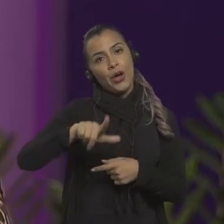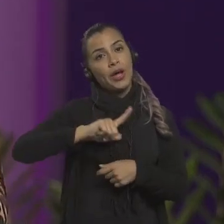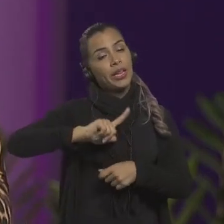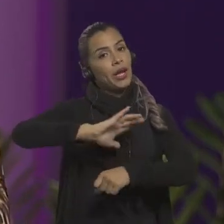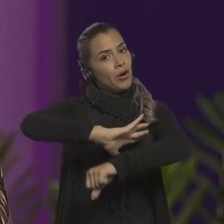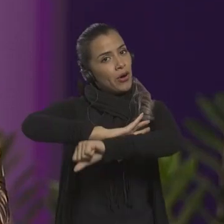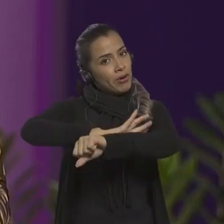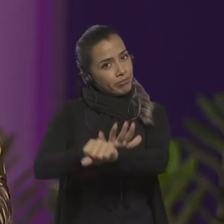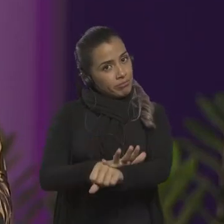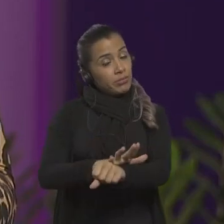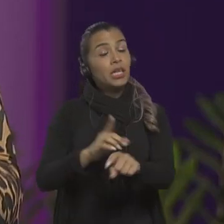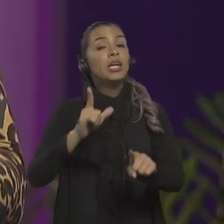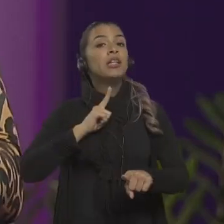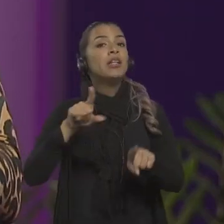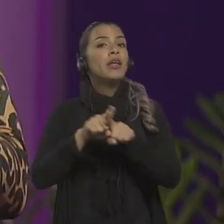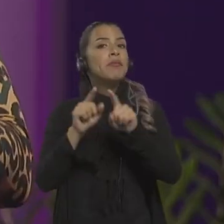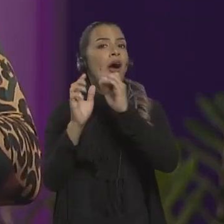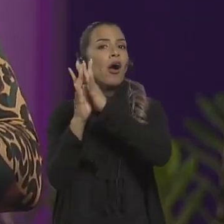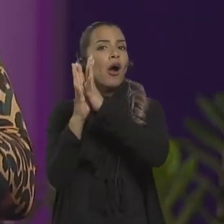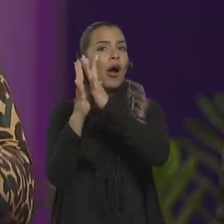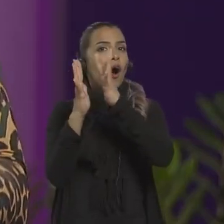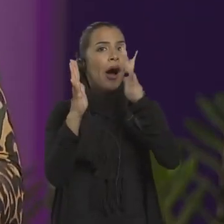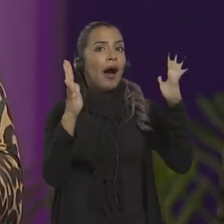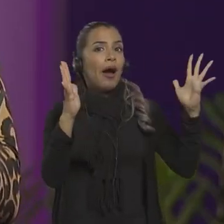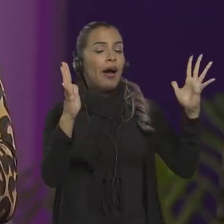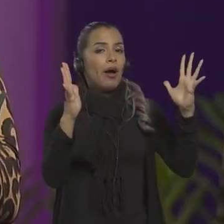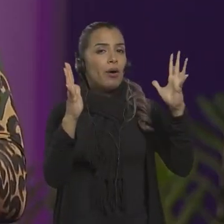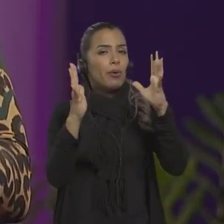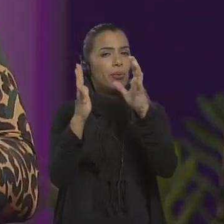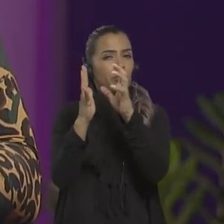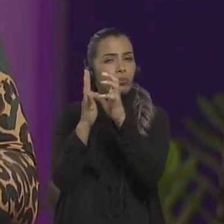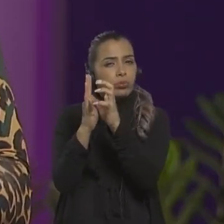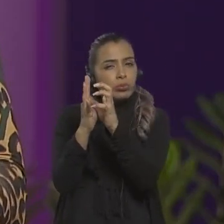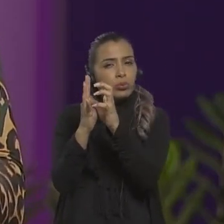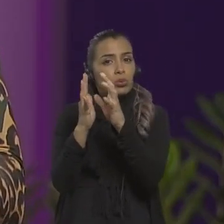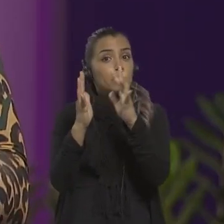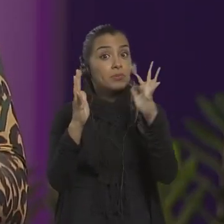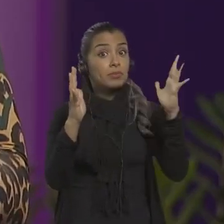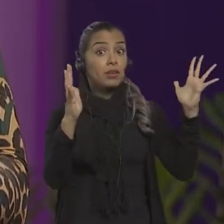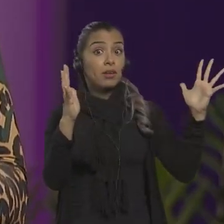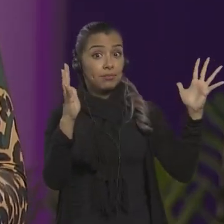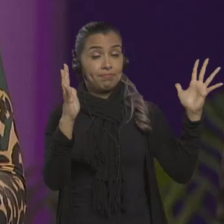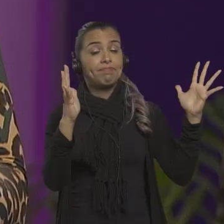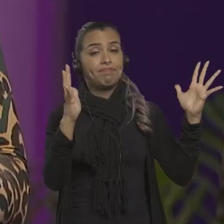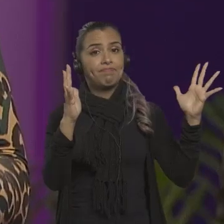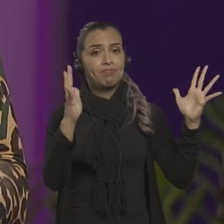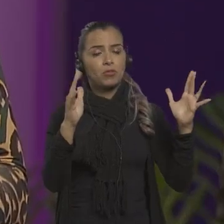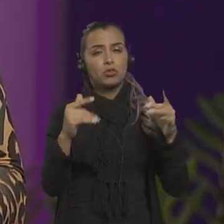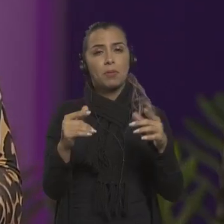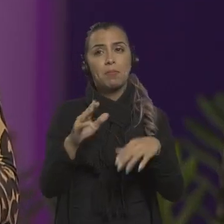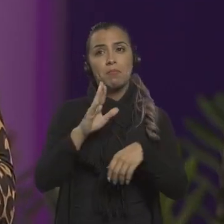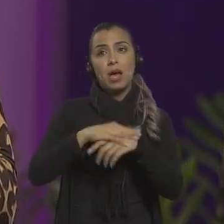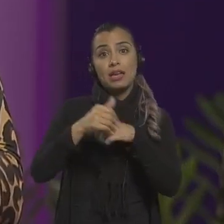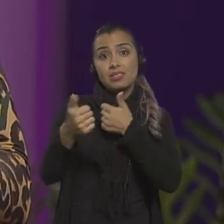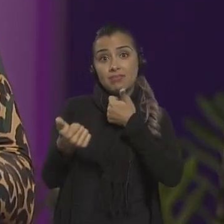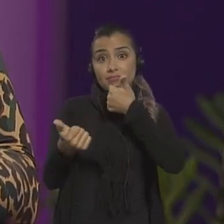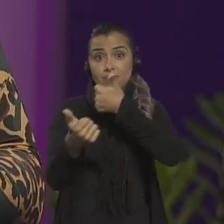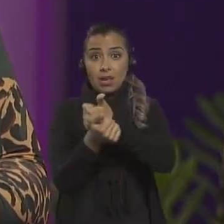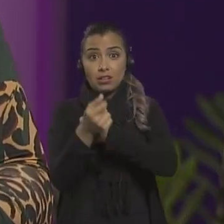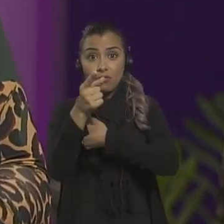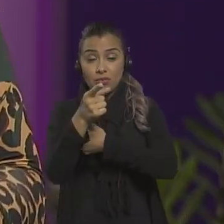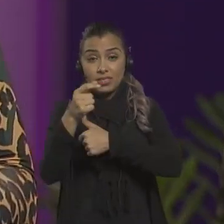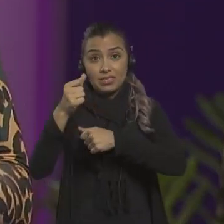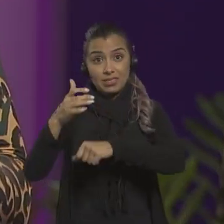tem o colorismo que é muito presente, né? Então quanto mais claro você é, quanto mais perto dos fenótipos brancos você tá,